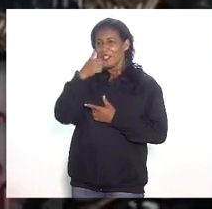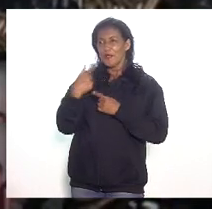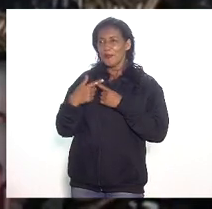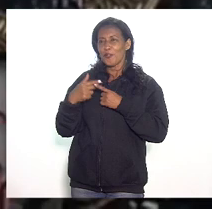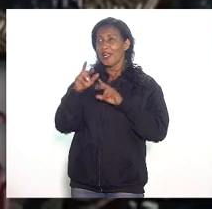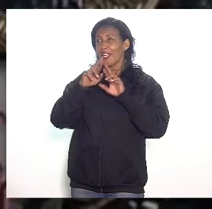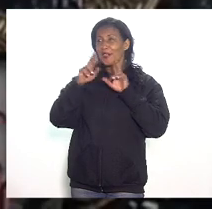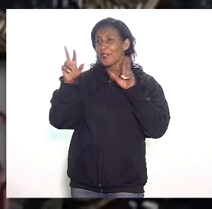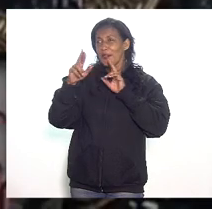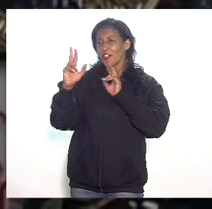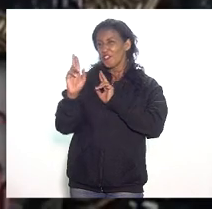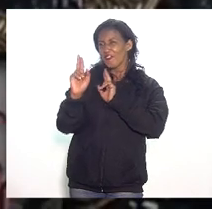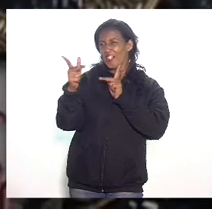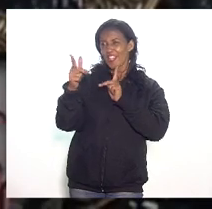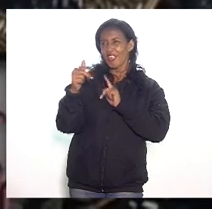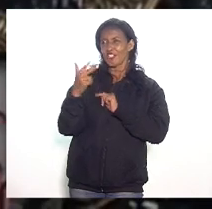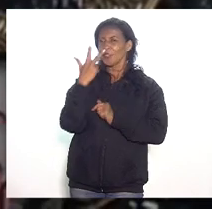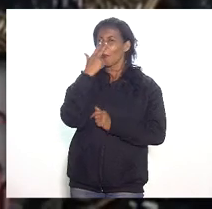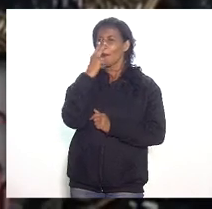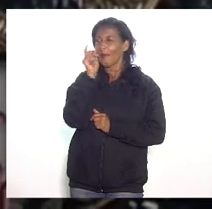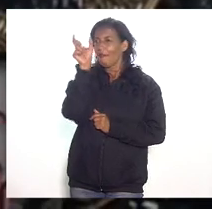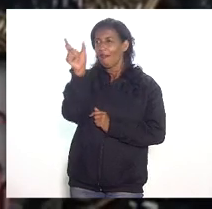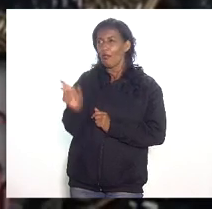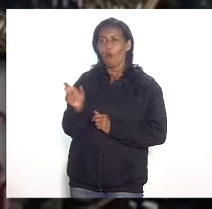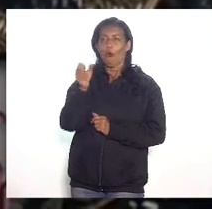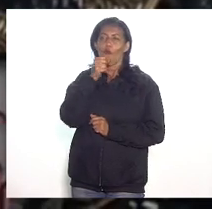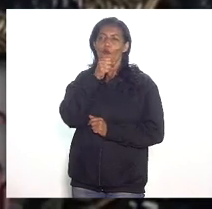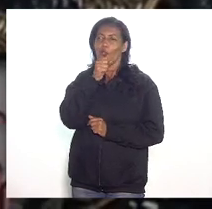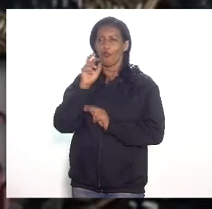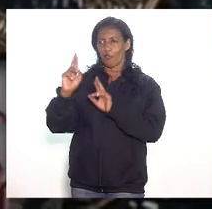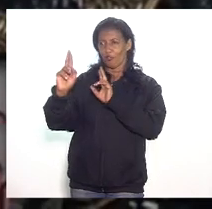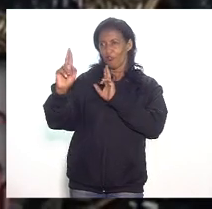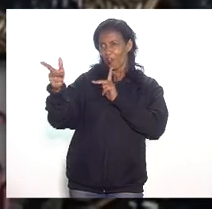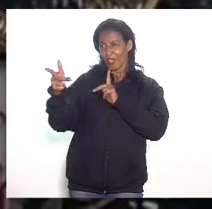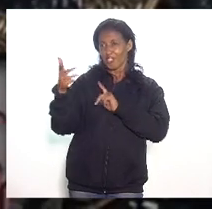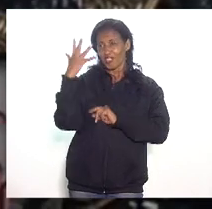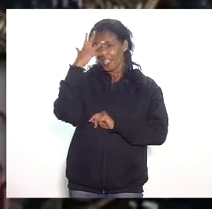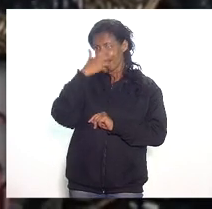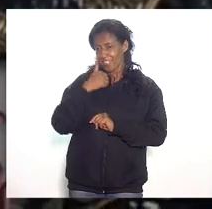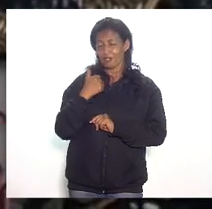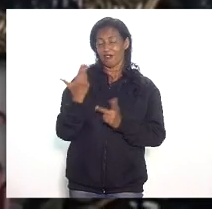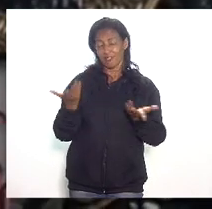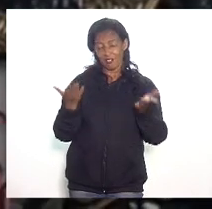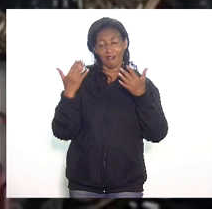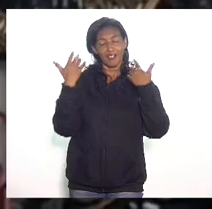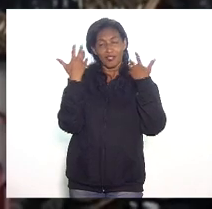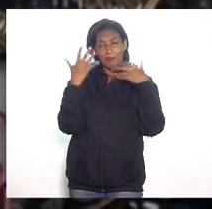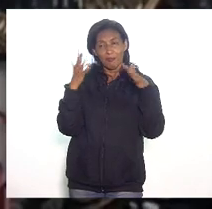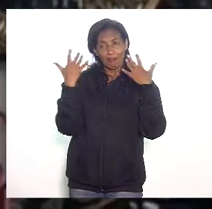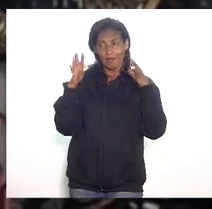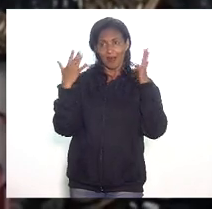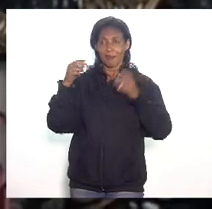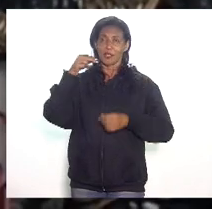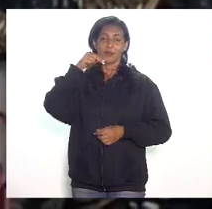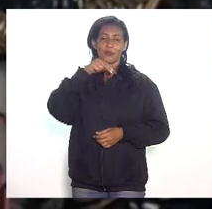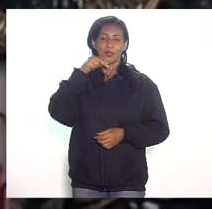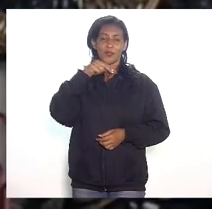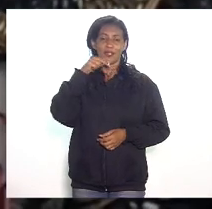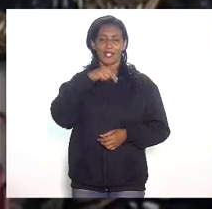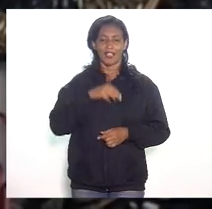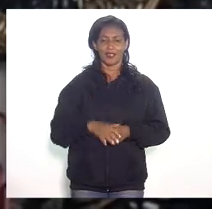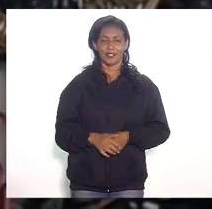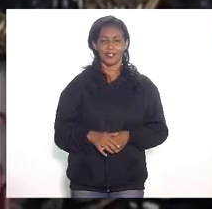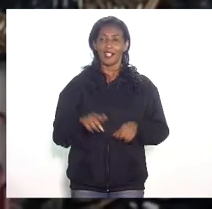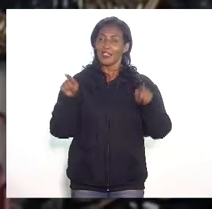ele é lindo, então, assim, quero dizer que, deputado, está de parabéns pelo neto, aliás, também a